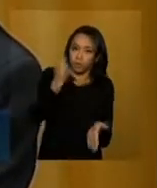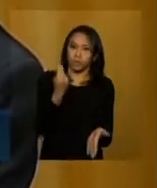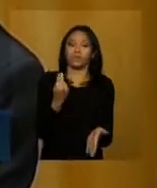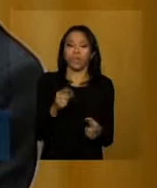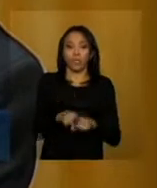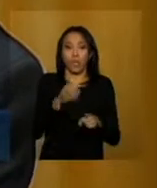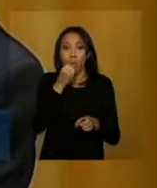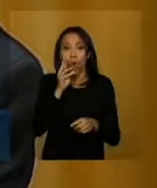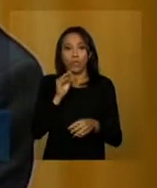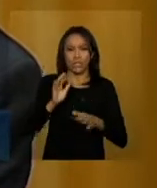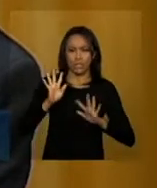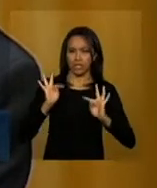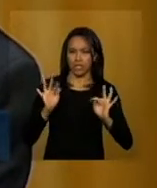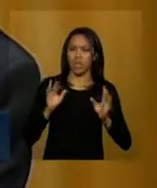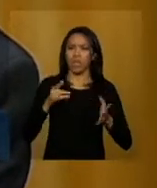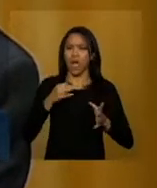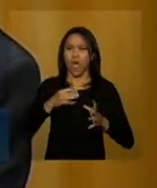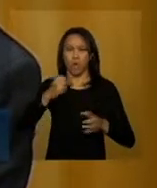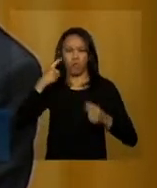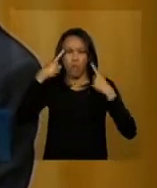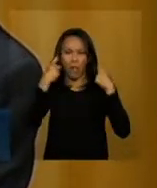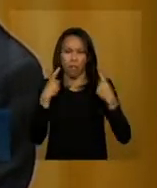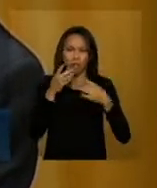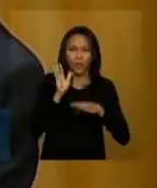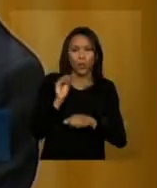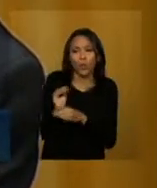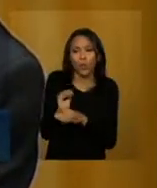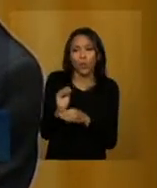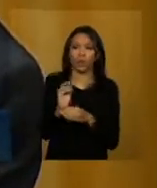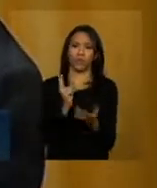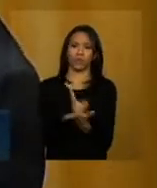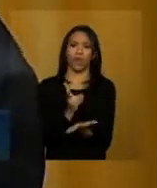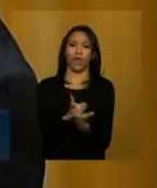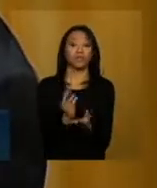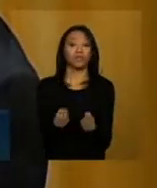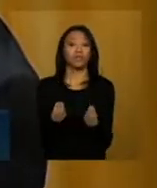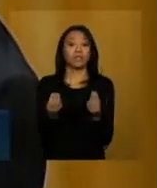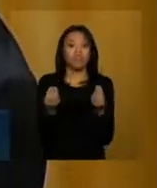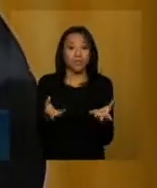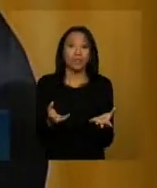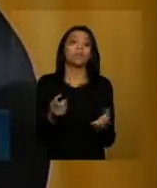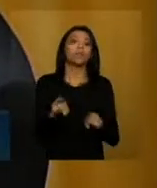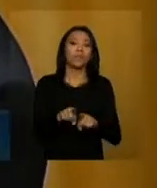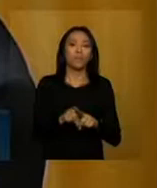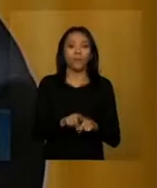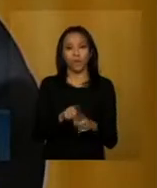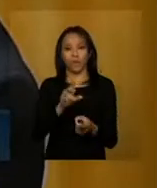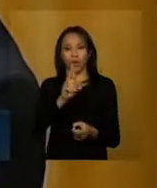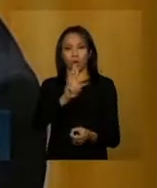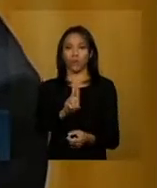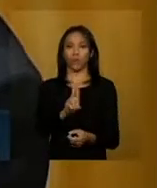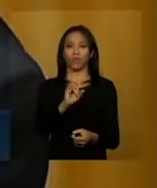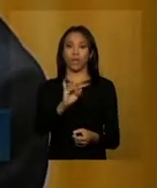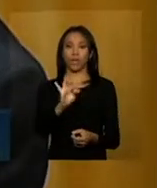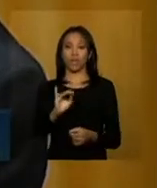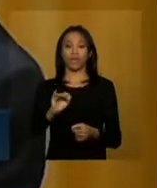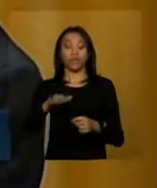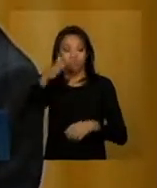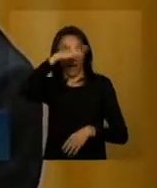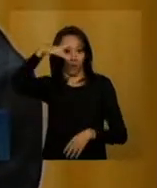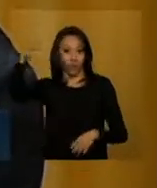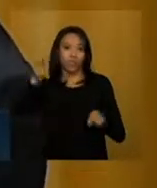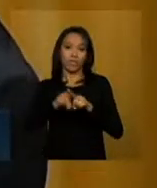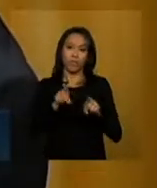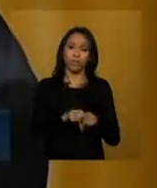do acompanhante, da não violência, dos direitos, da oportunidade de UTI adulto e UTI neonatal, da visita no